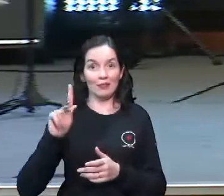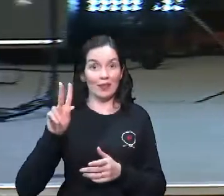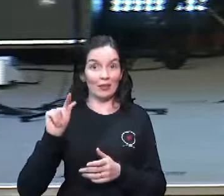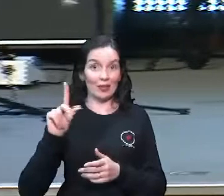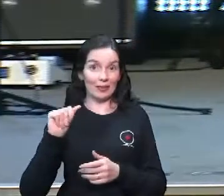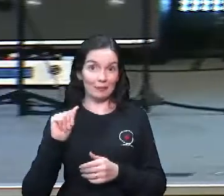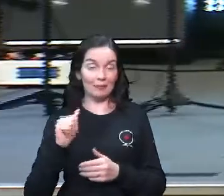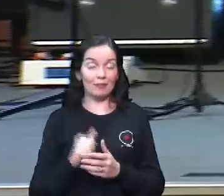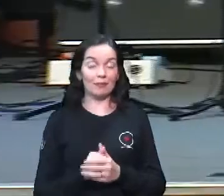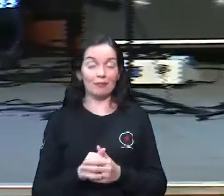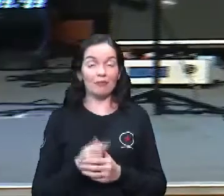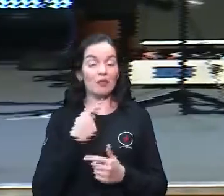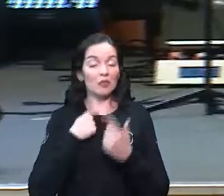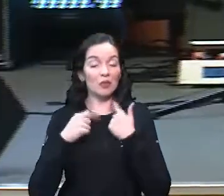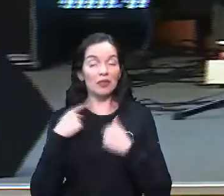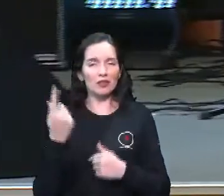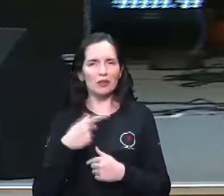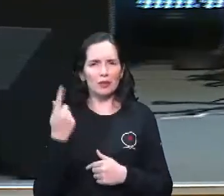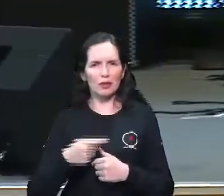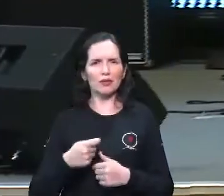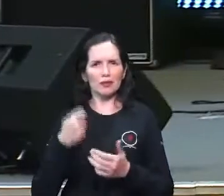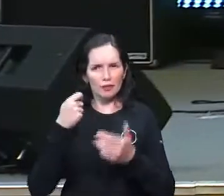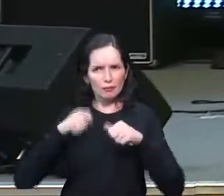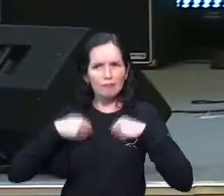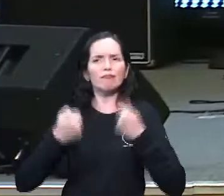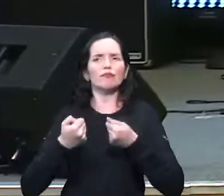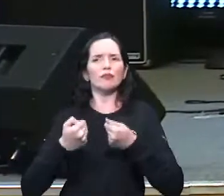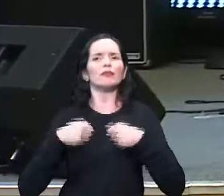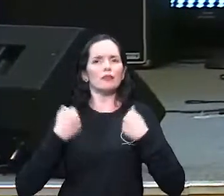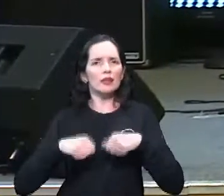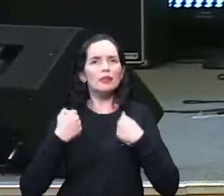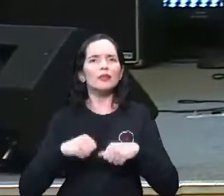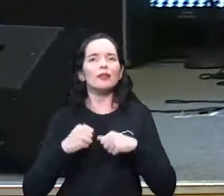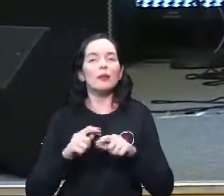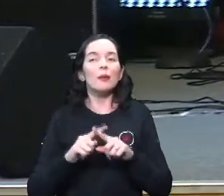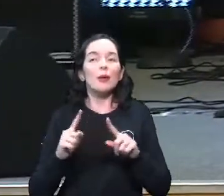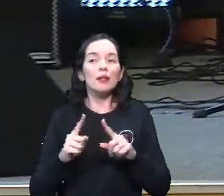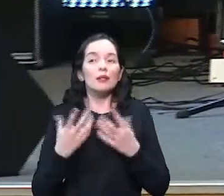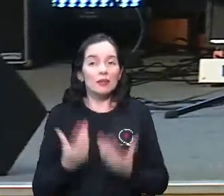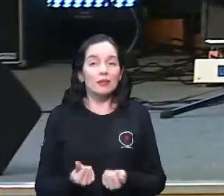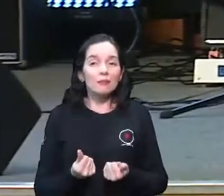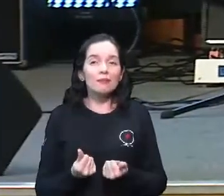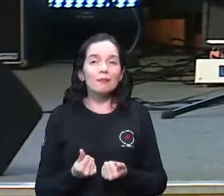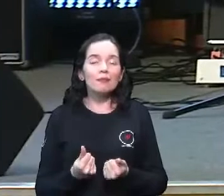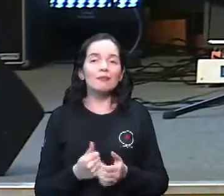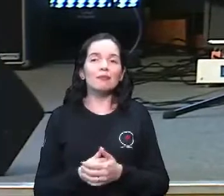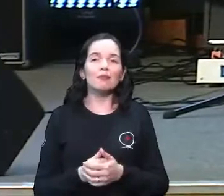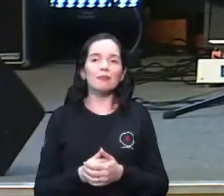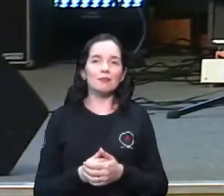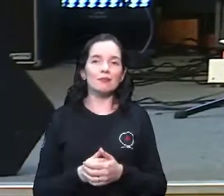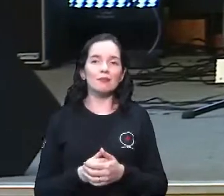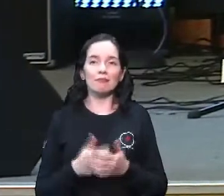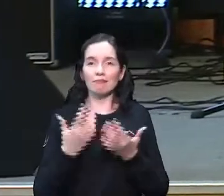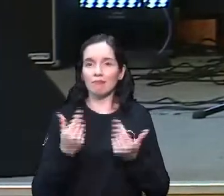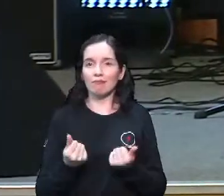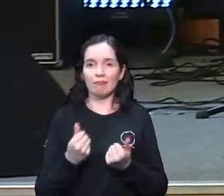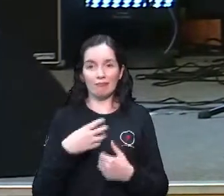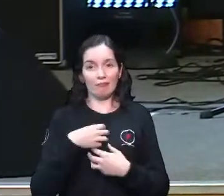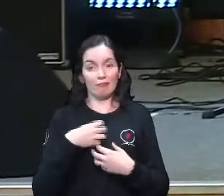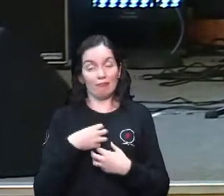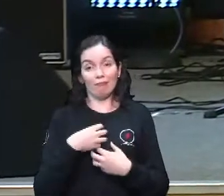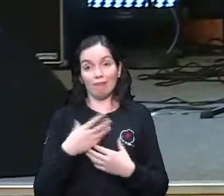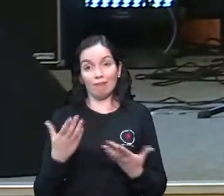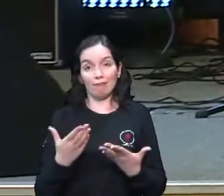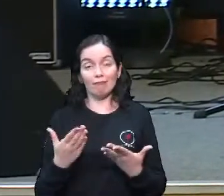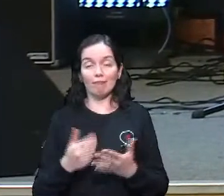Porque o que a gente quer, a gente luta para conseguir. Mas o que a gente se conformou, o que é conformar? Tomar a forma. Se a